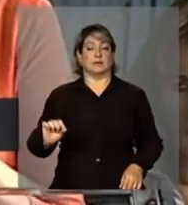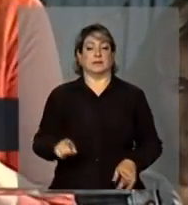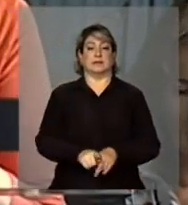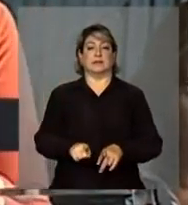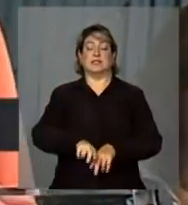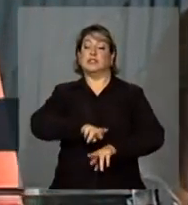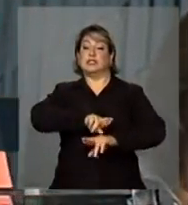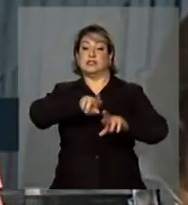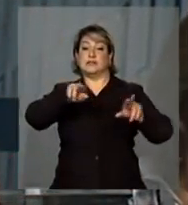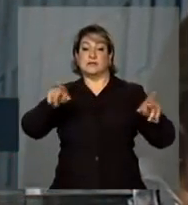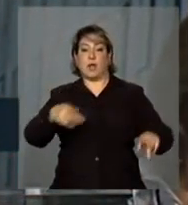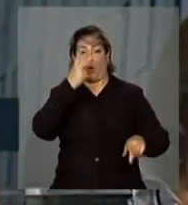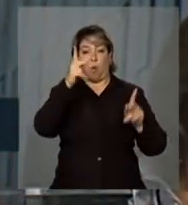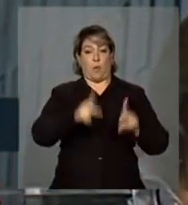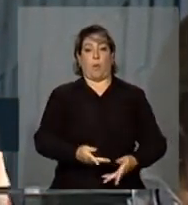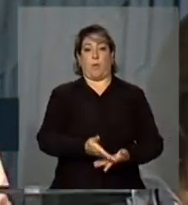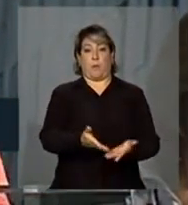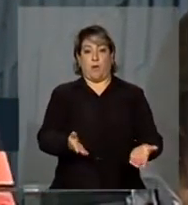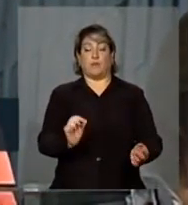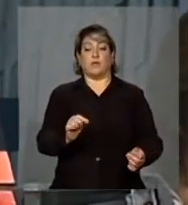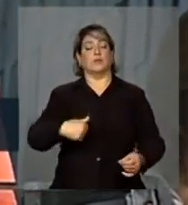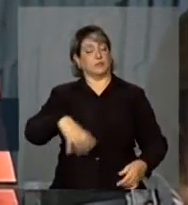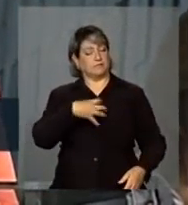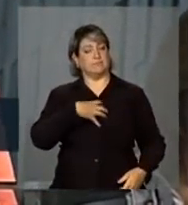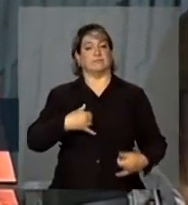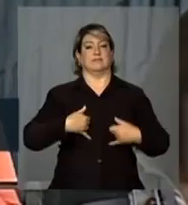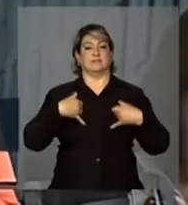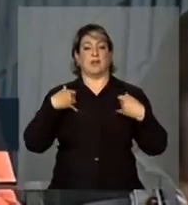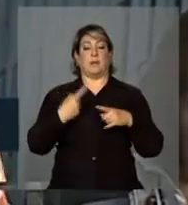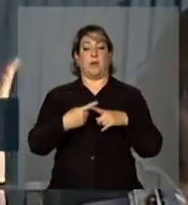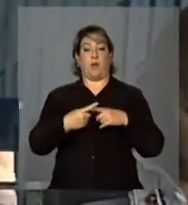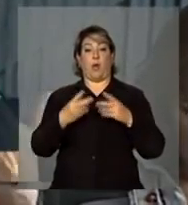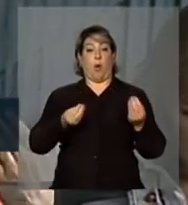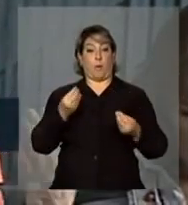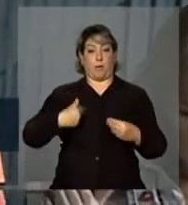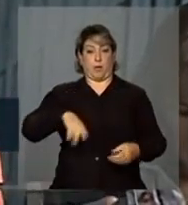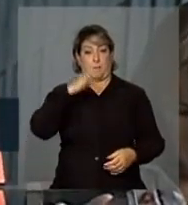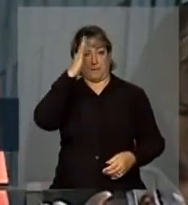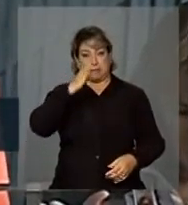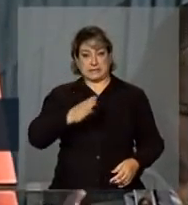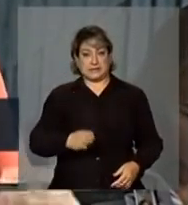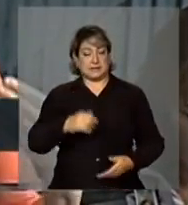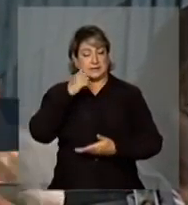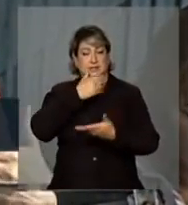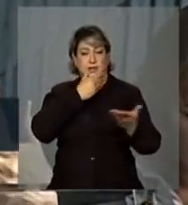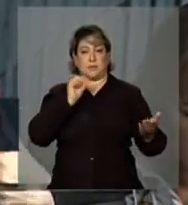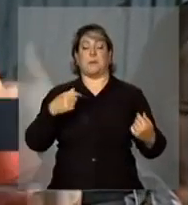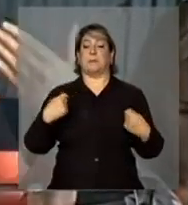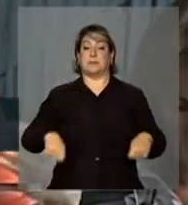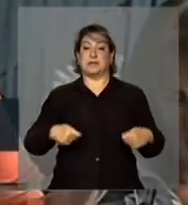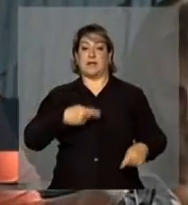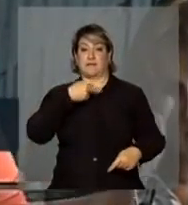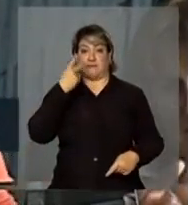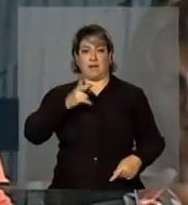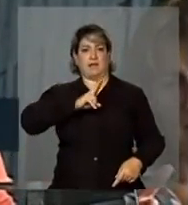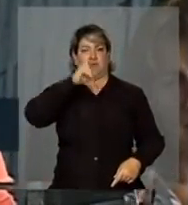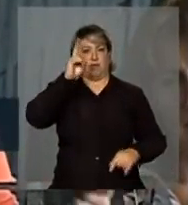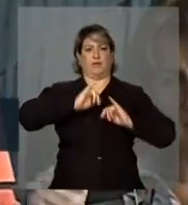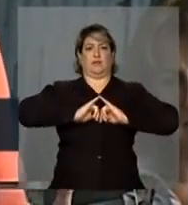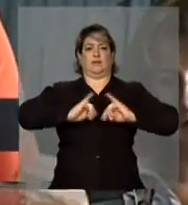da diversidade de um povo que nos orgulha, porque como brasileiros e brasileiras, é preciso dizer em alto e bom